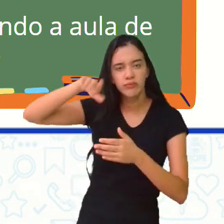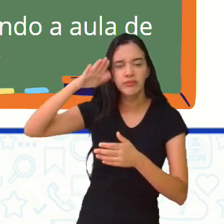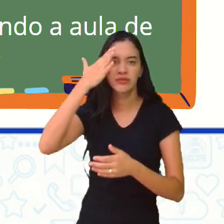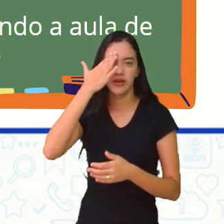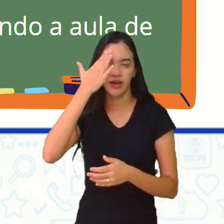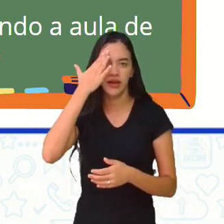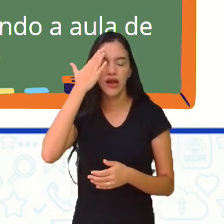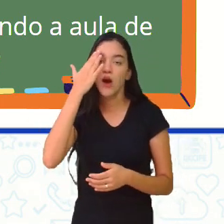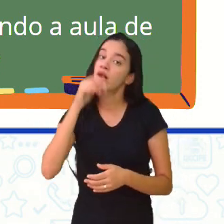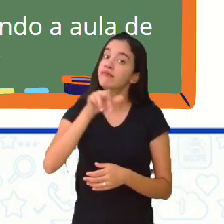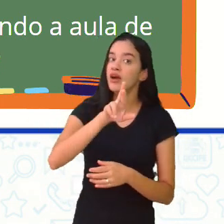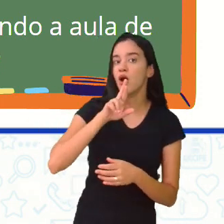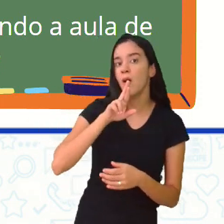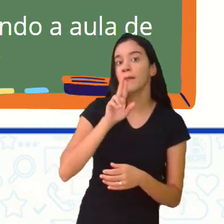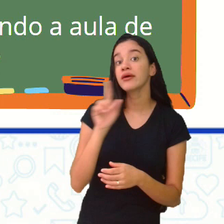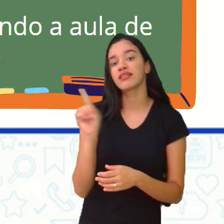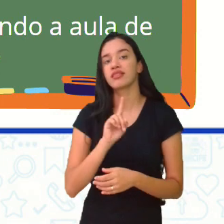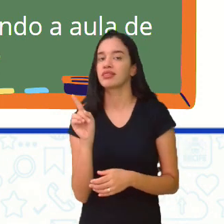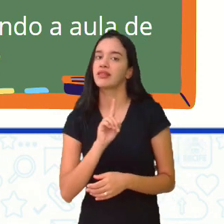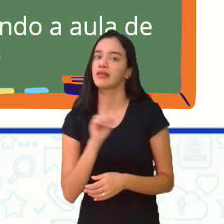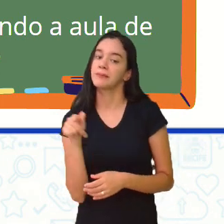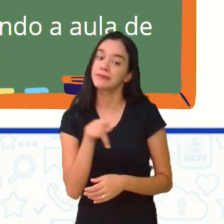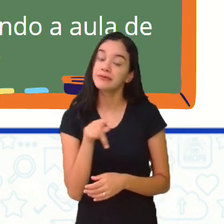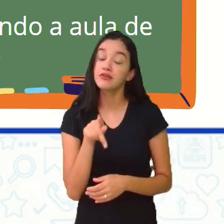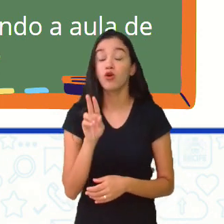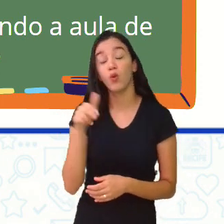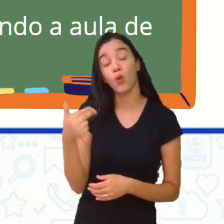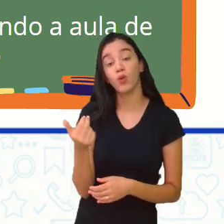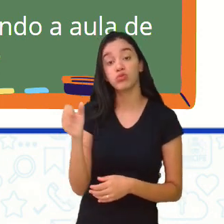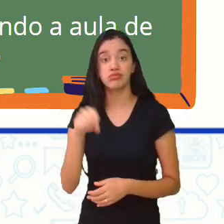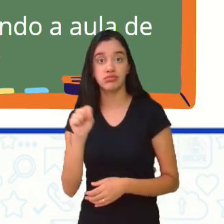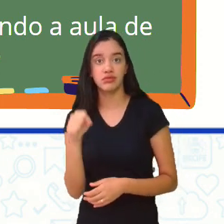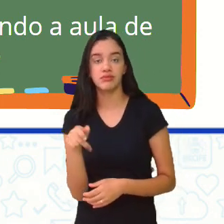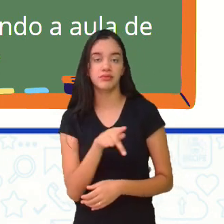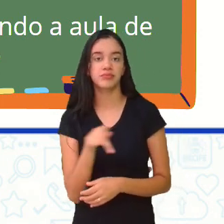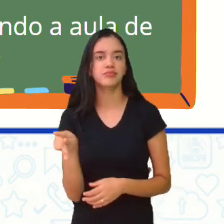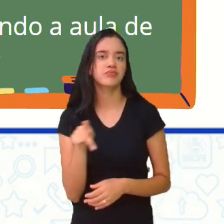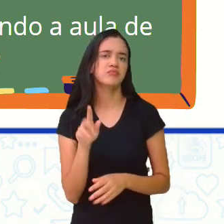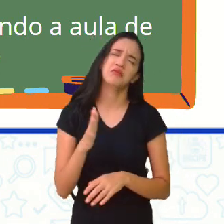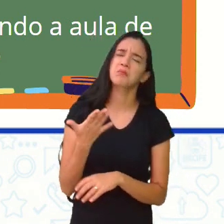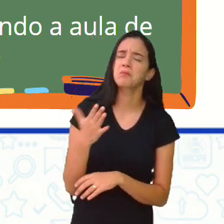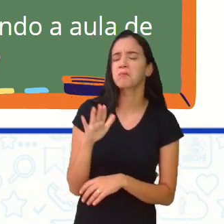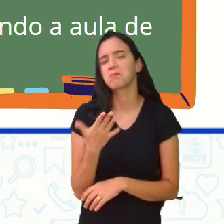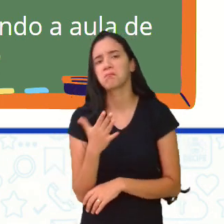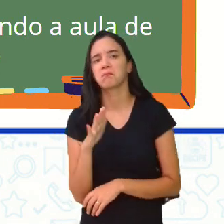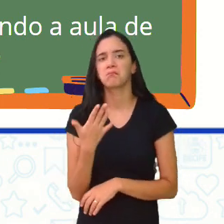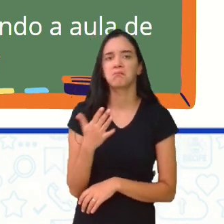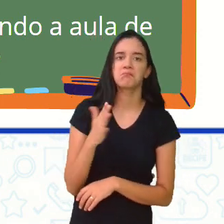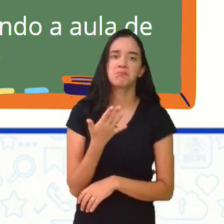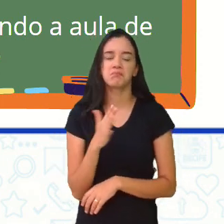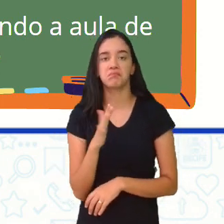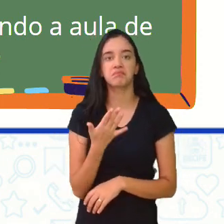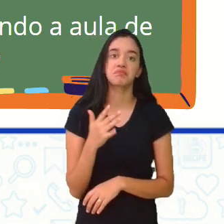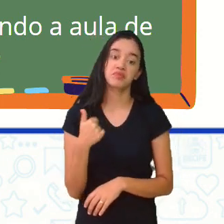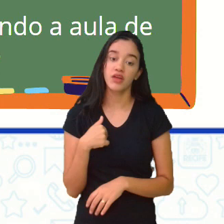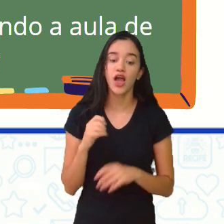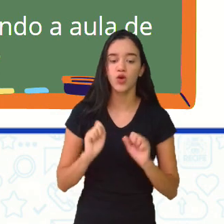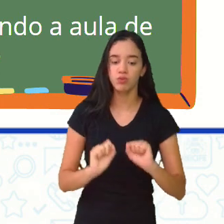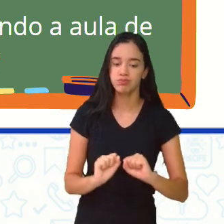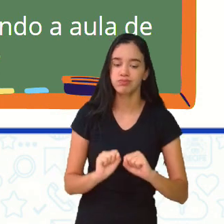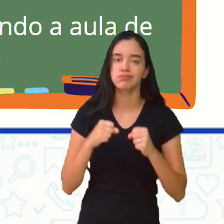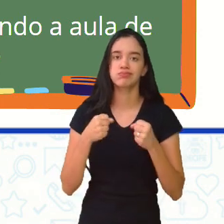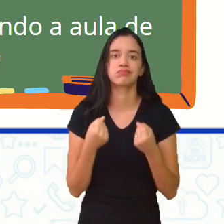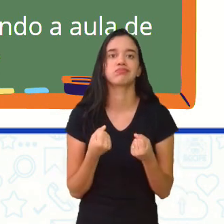pontuação? Você vai responder, não, professora. Sim, professora. Mais ou menos, né? Estou me